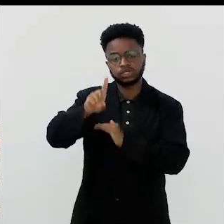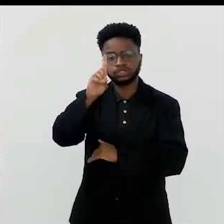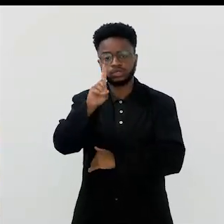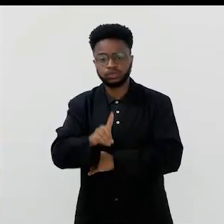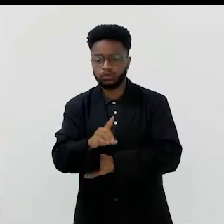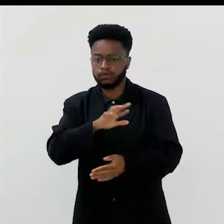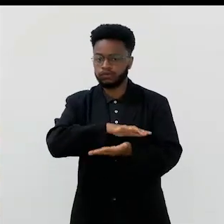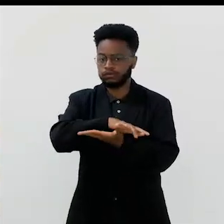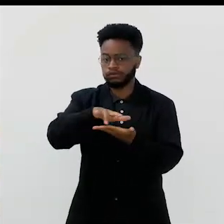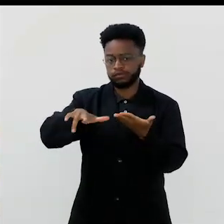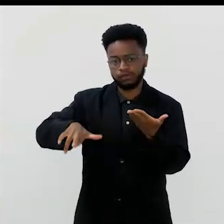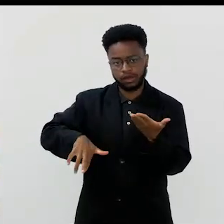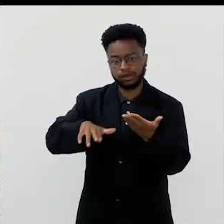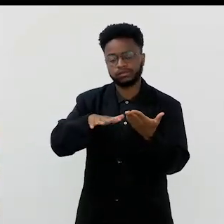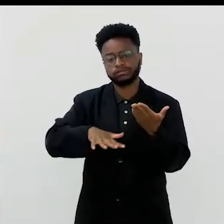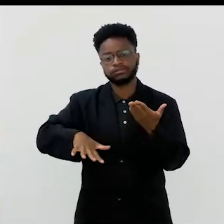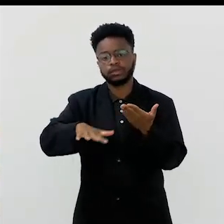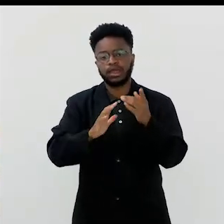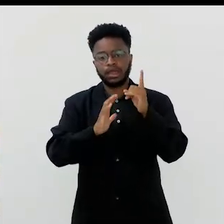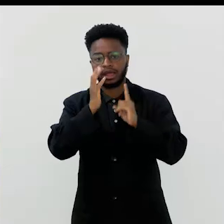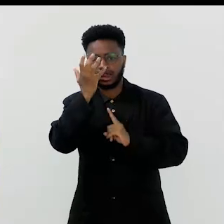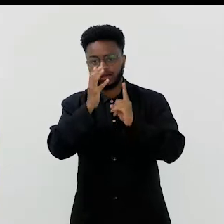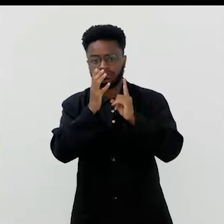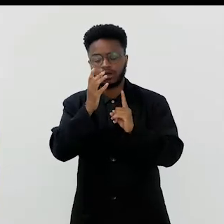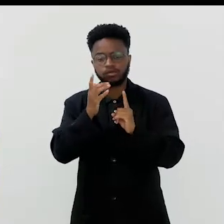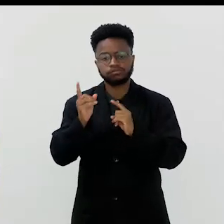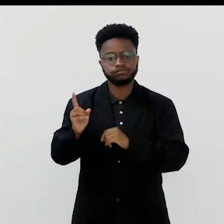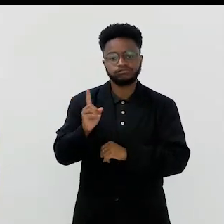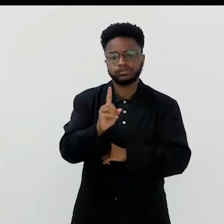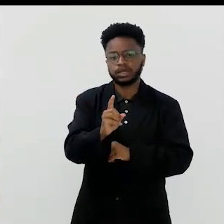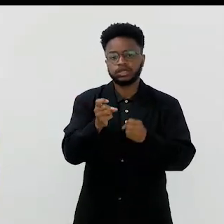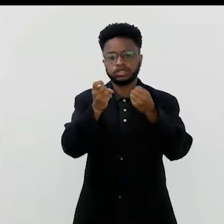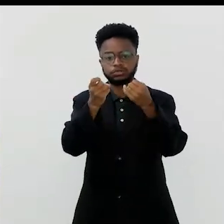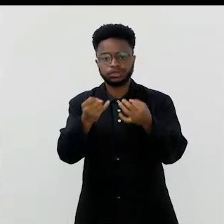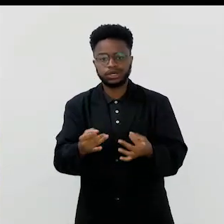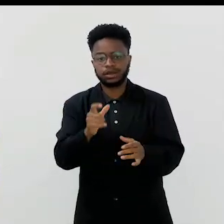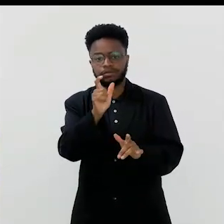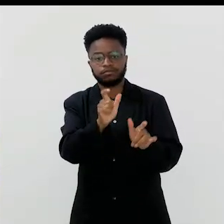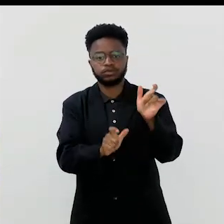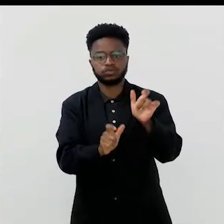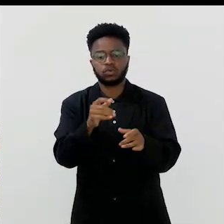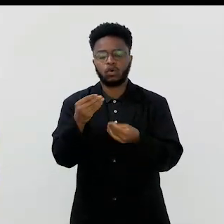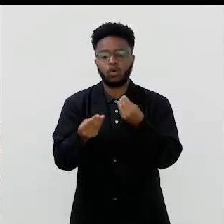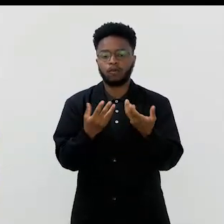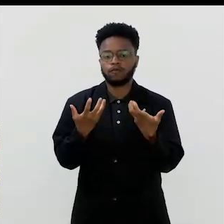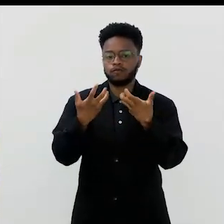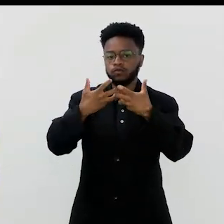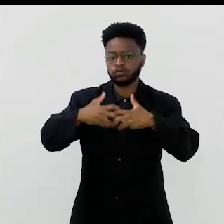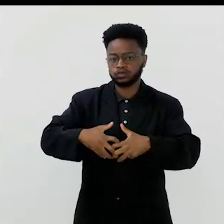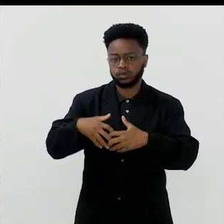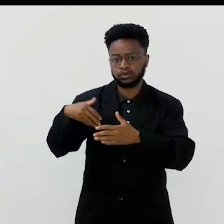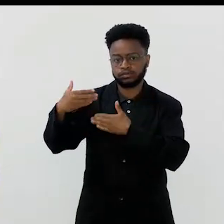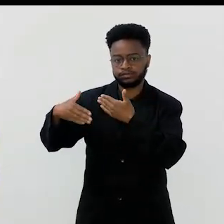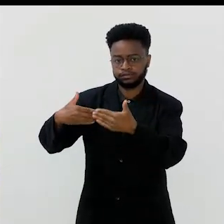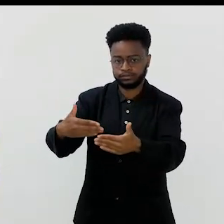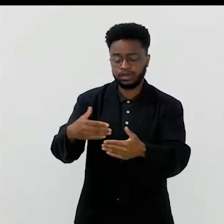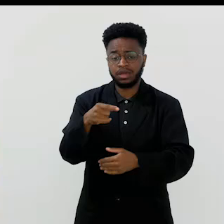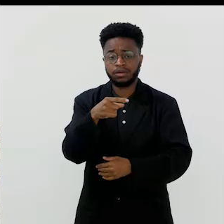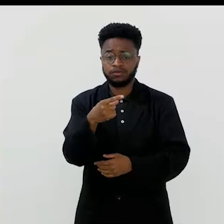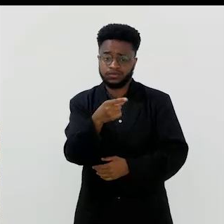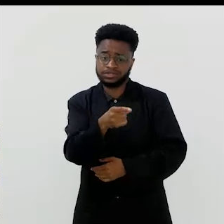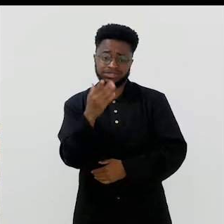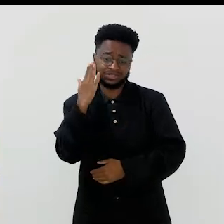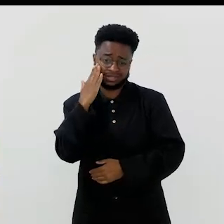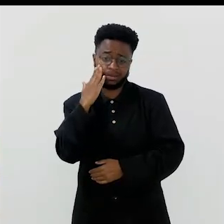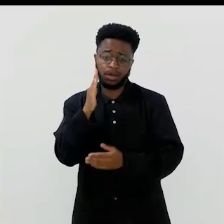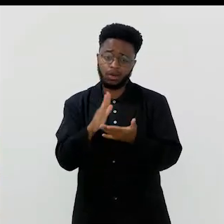compositores, diretores, todos os segmentos do carnaval vêm aqui para explicar para o grande público como é que funciona todo esse processo, né?